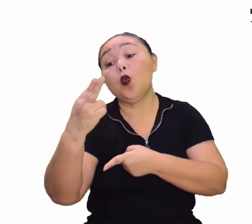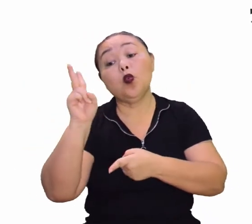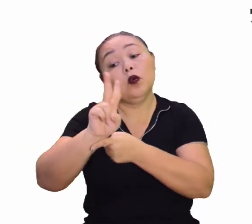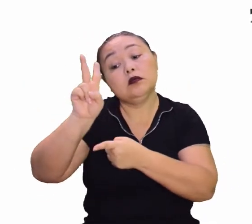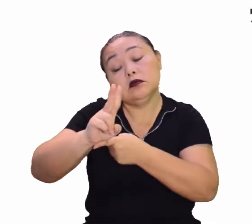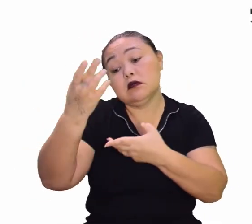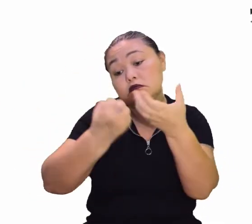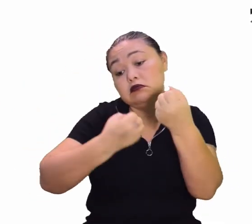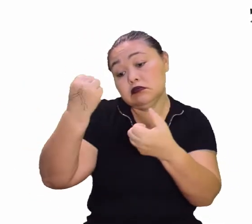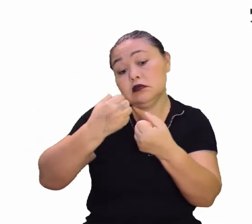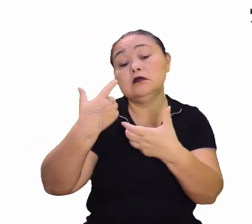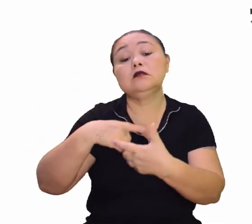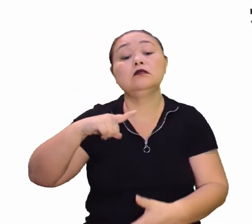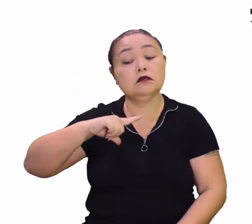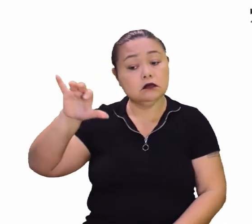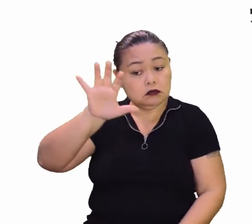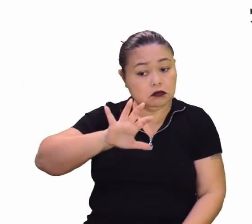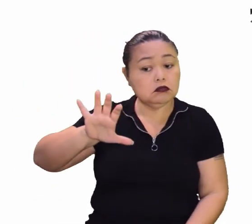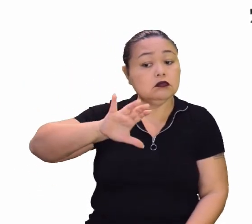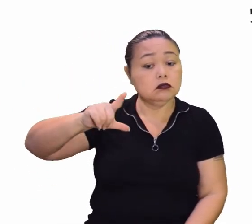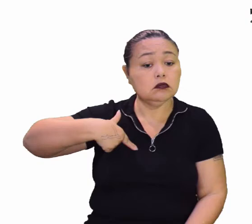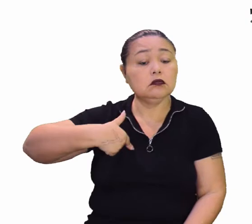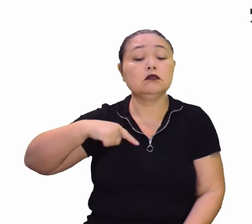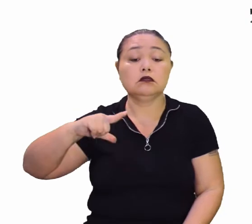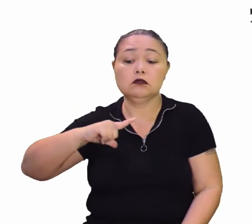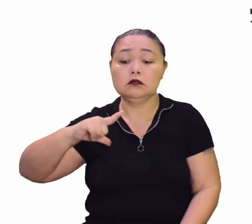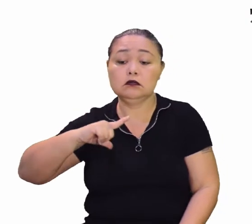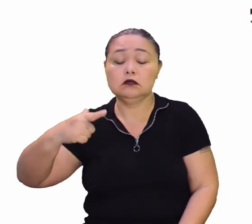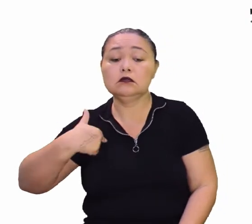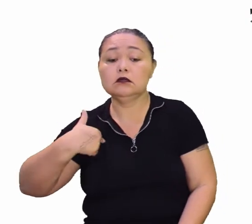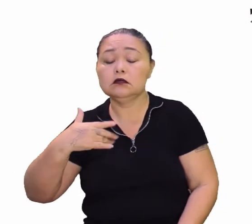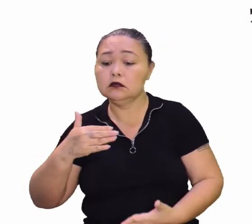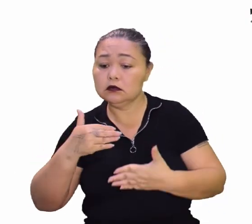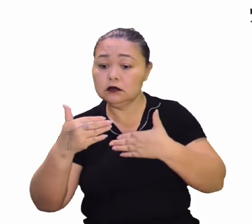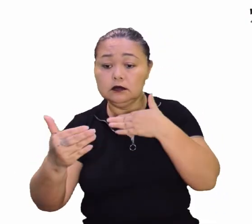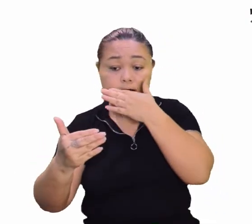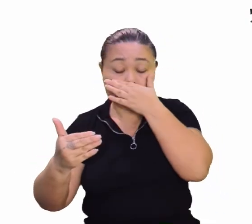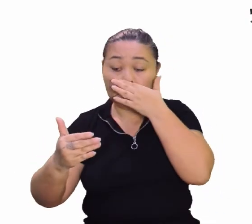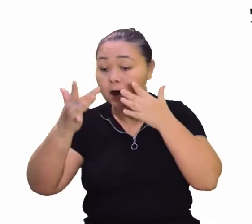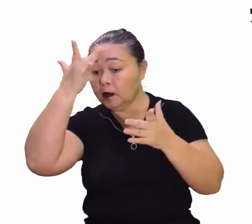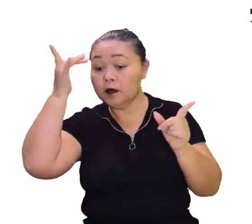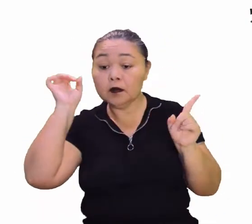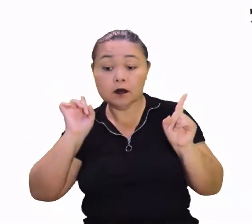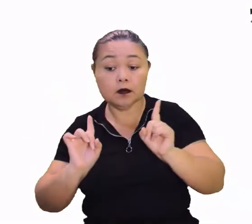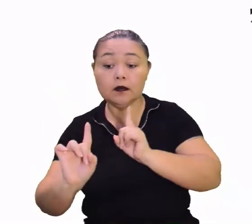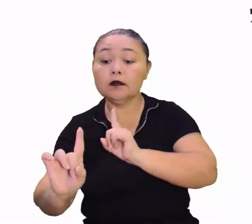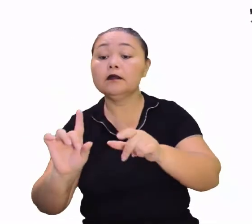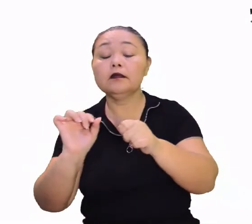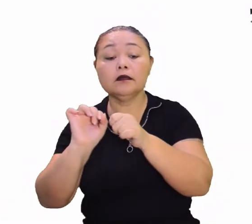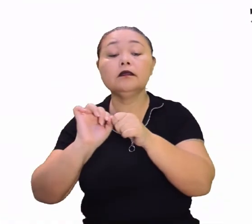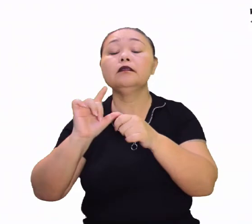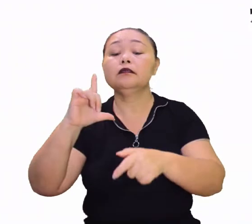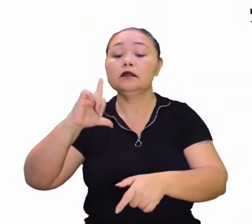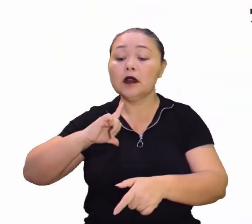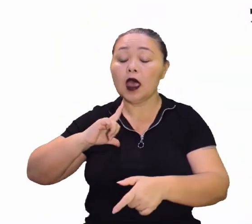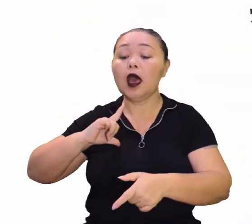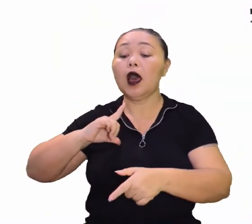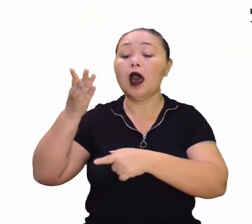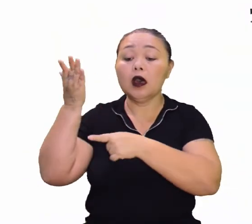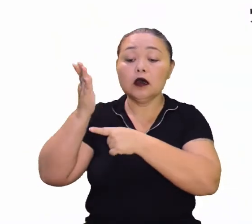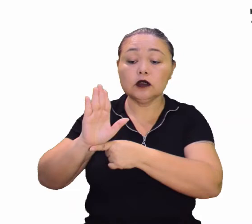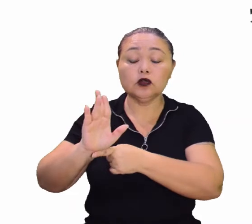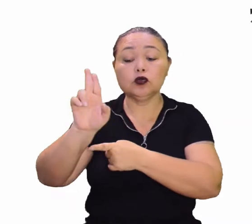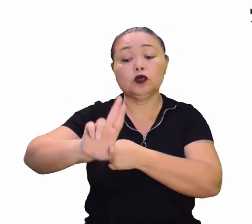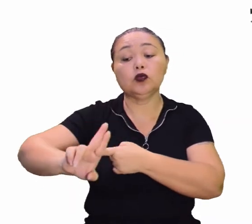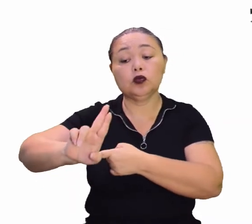ó, uma região bem ocupada, densamente povoada, que acaba contribuindo aí para o